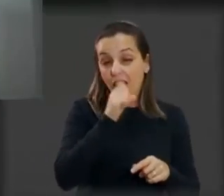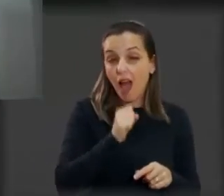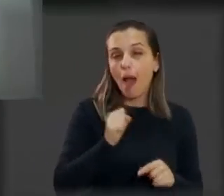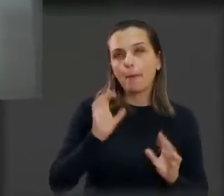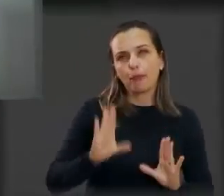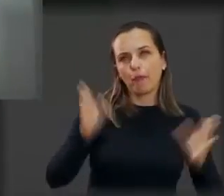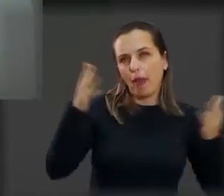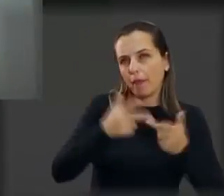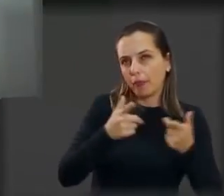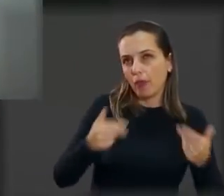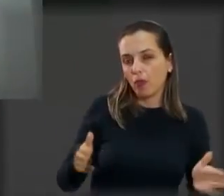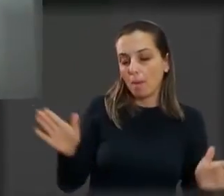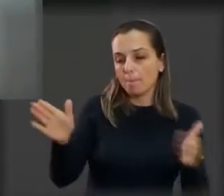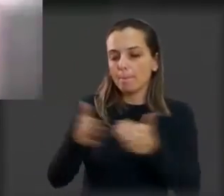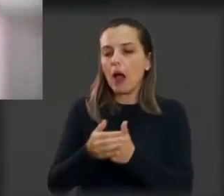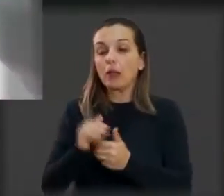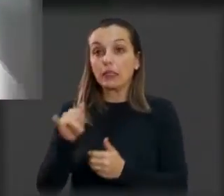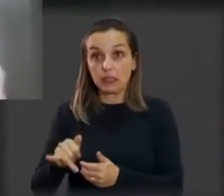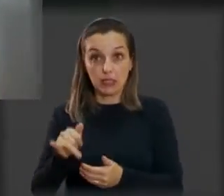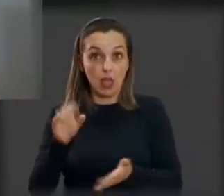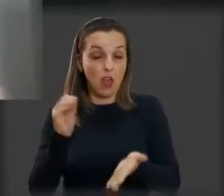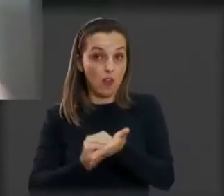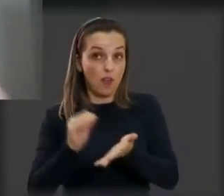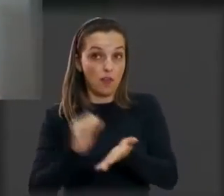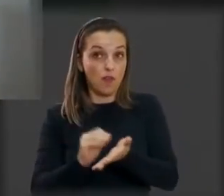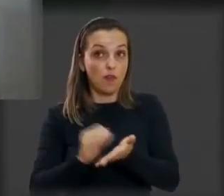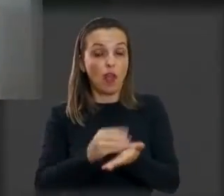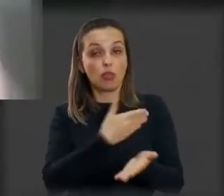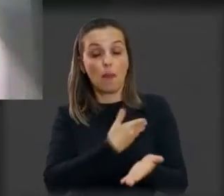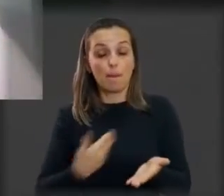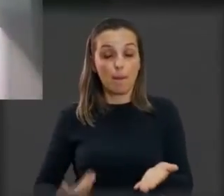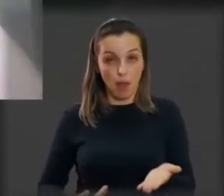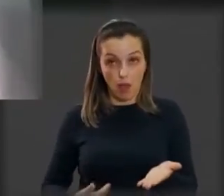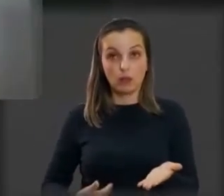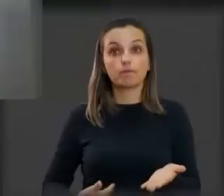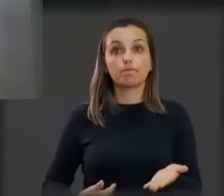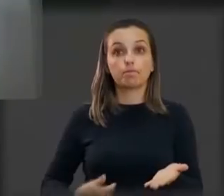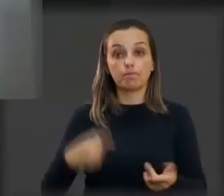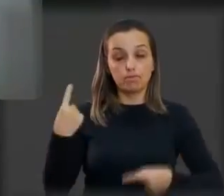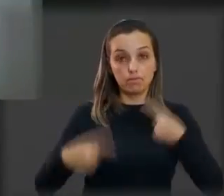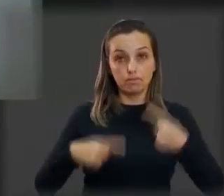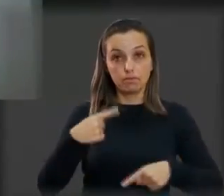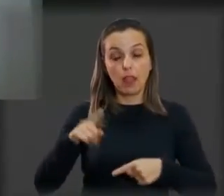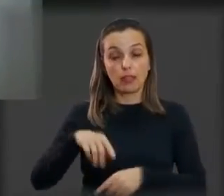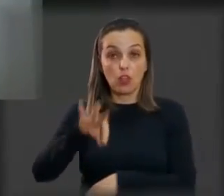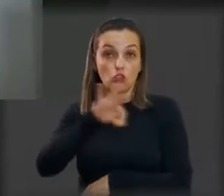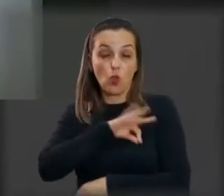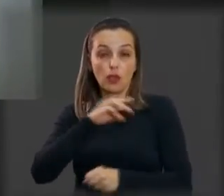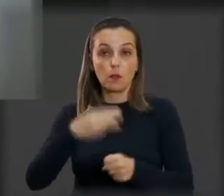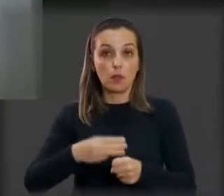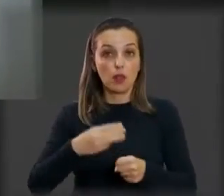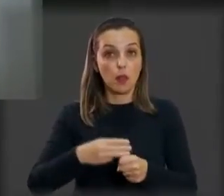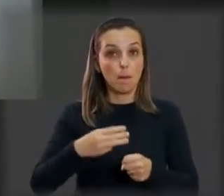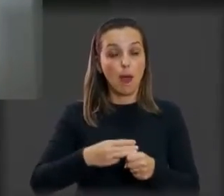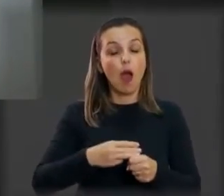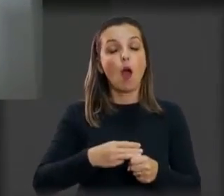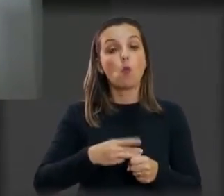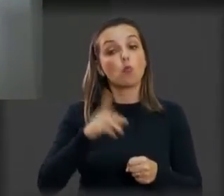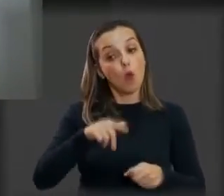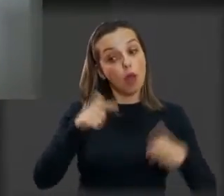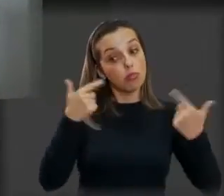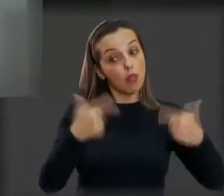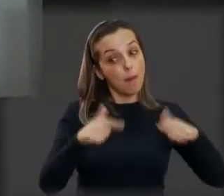sem políticas públicas, a culpa não é da Guarda Municipal, estão cumprindo o dever deles. Vocês não podem usar, como diz